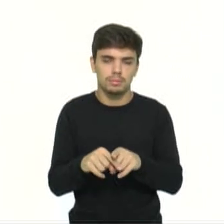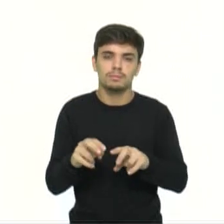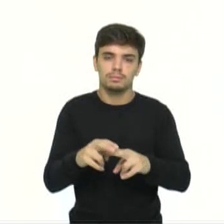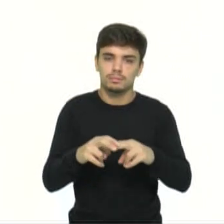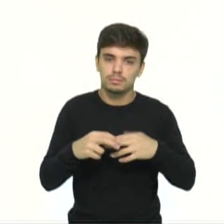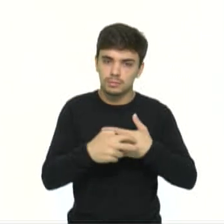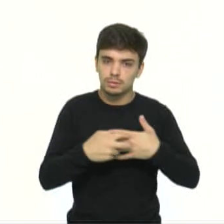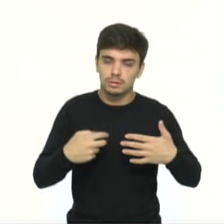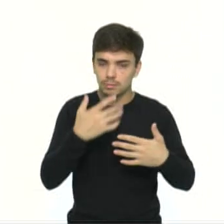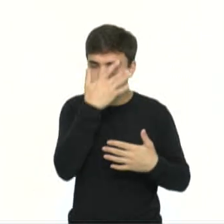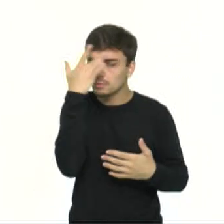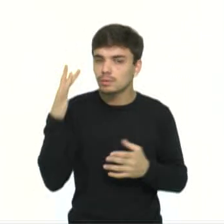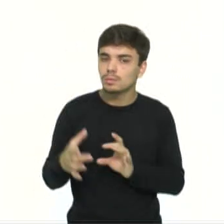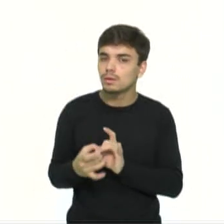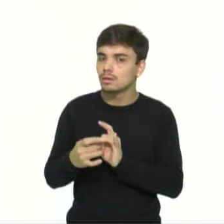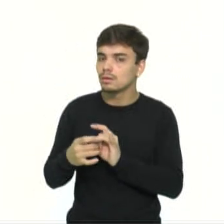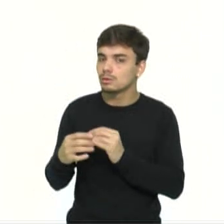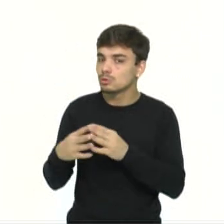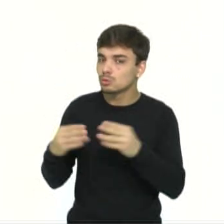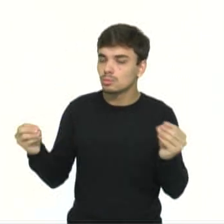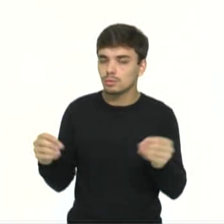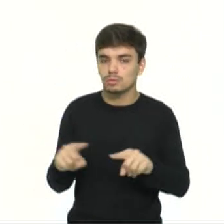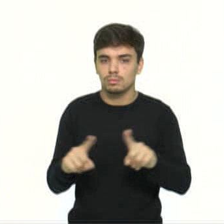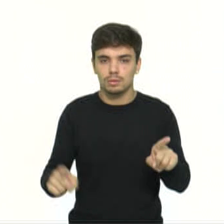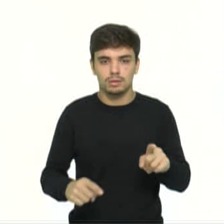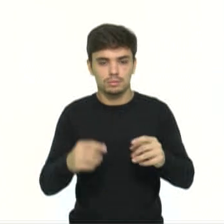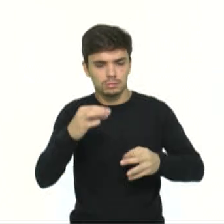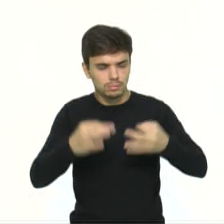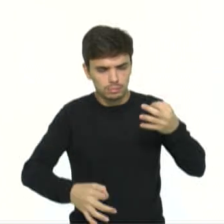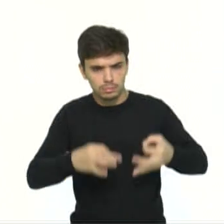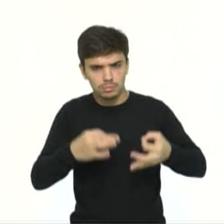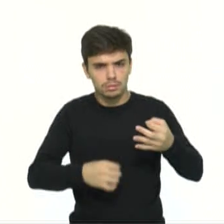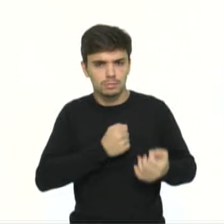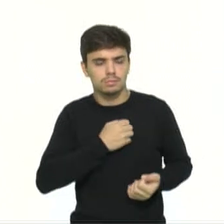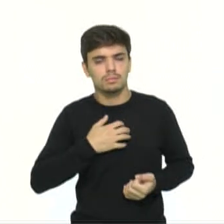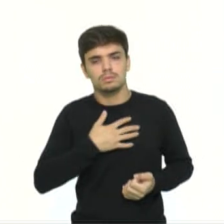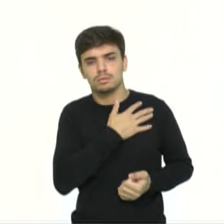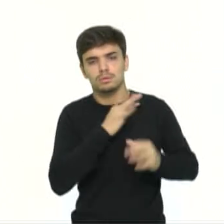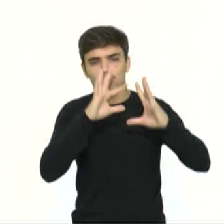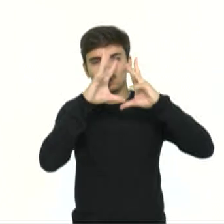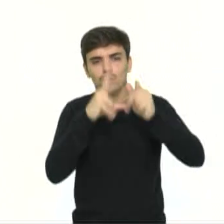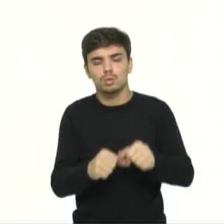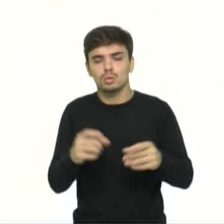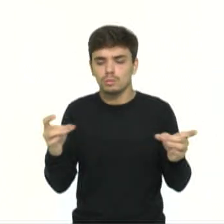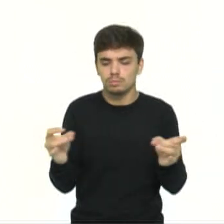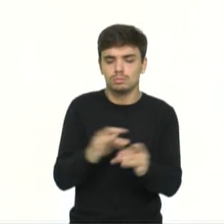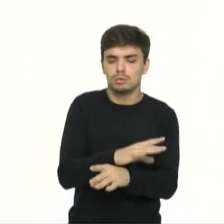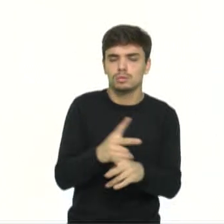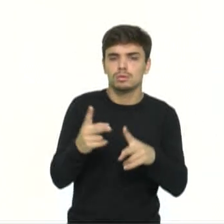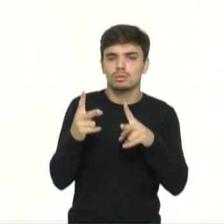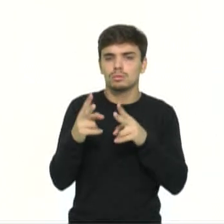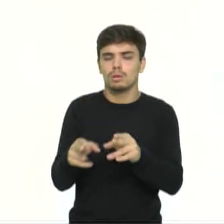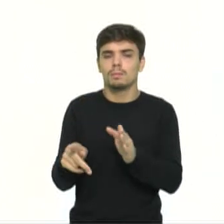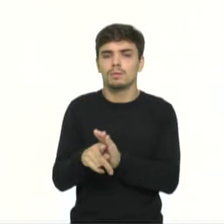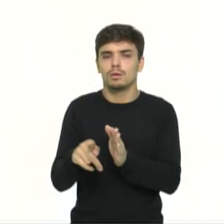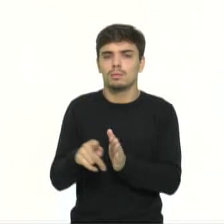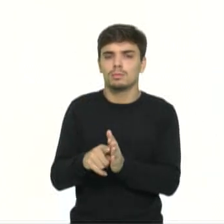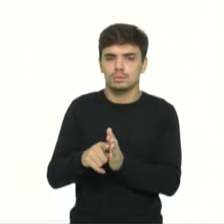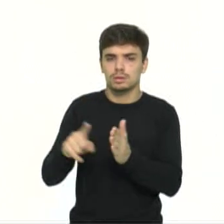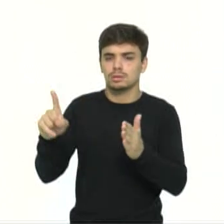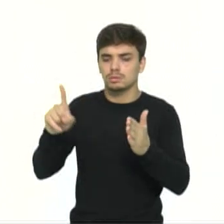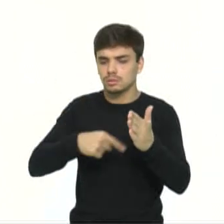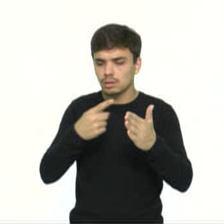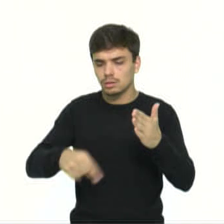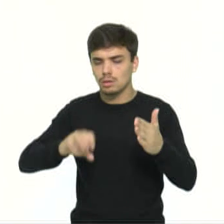pessoas desaparecidas. Nos tribunais militares, todas as causas foram concluídas com suspensões temporárias